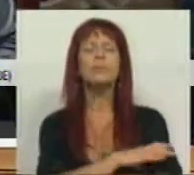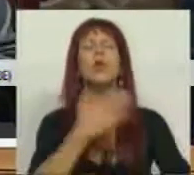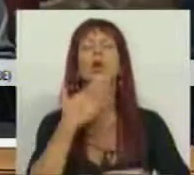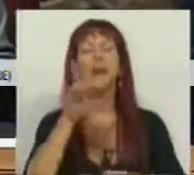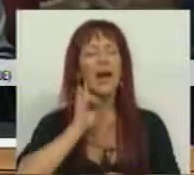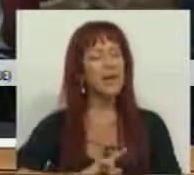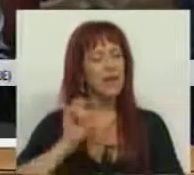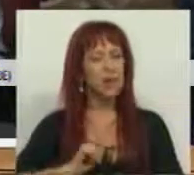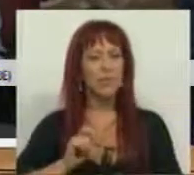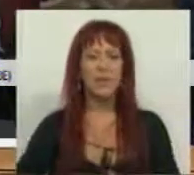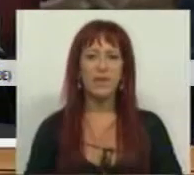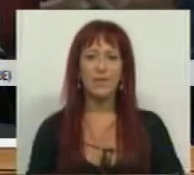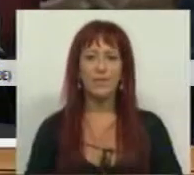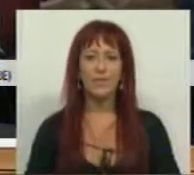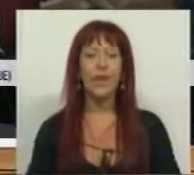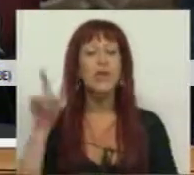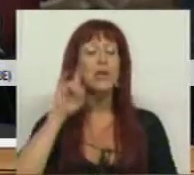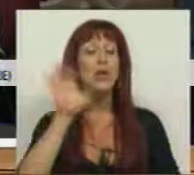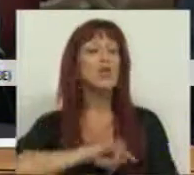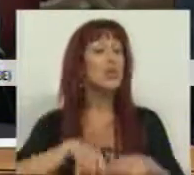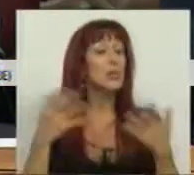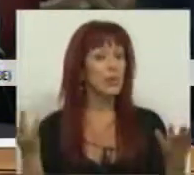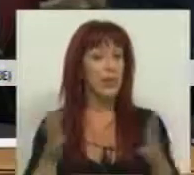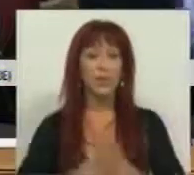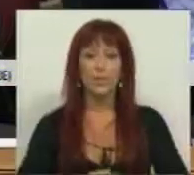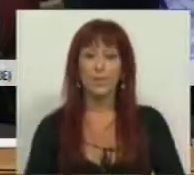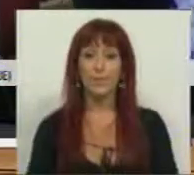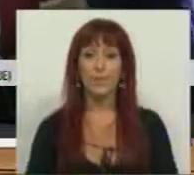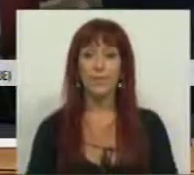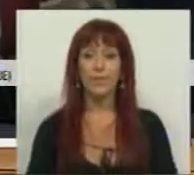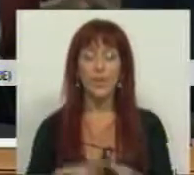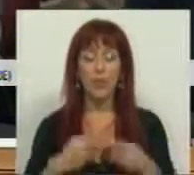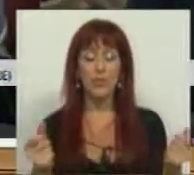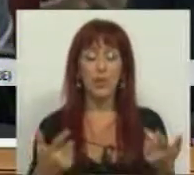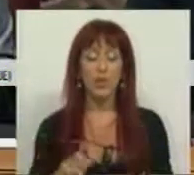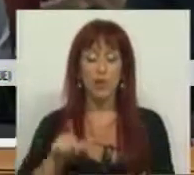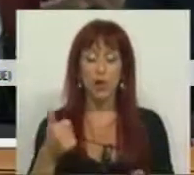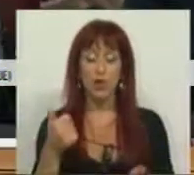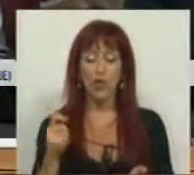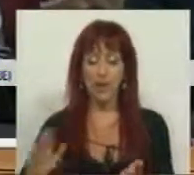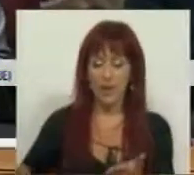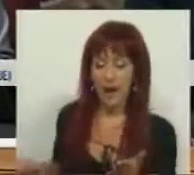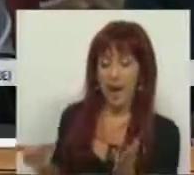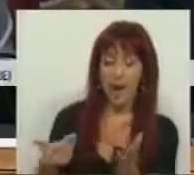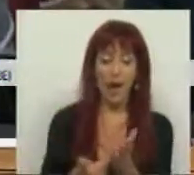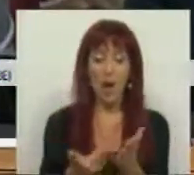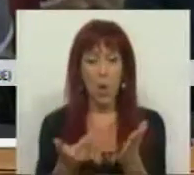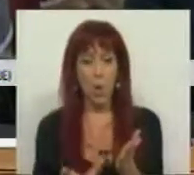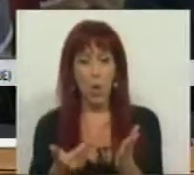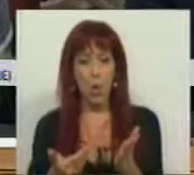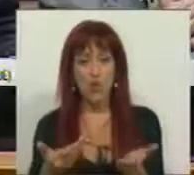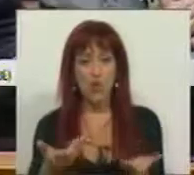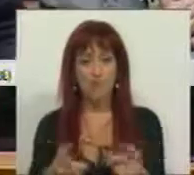Muito obrigada, Sra. Presidente, Sras. E Srs. Deputados. A resolução que o Bloco de Esquerda apresenta